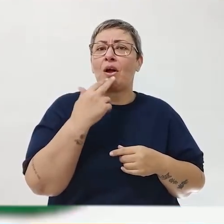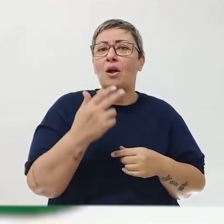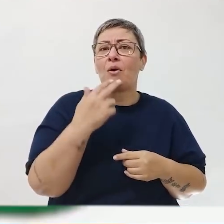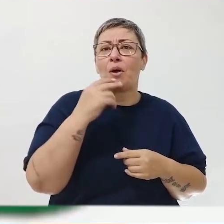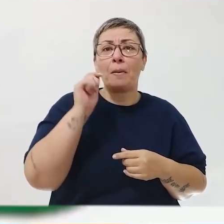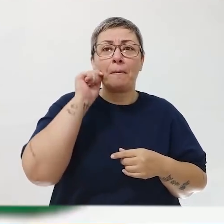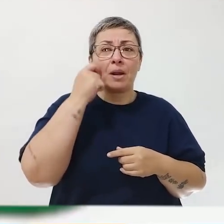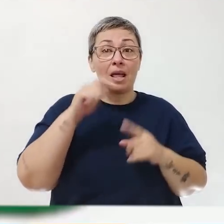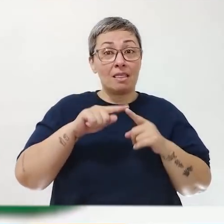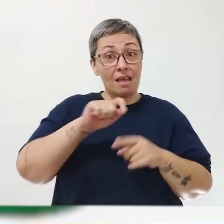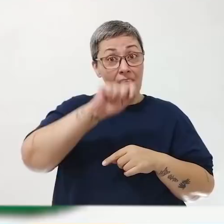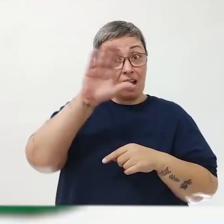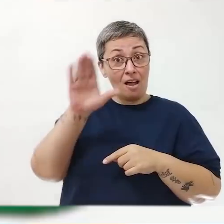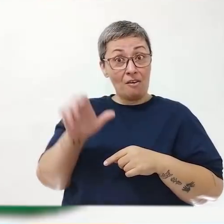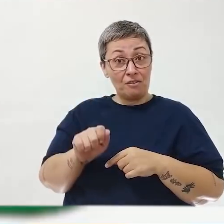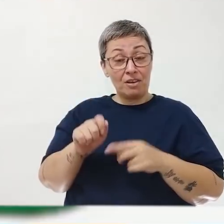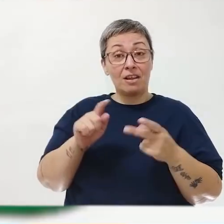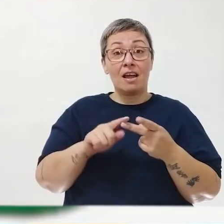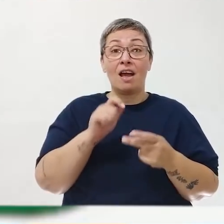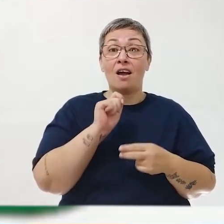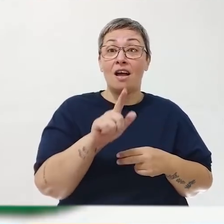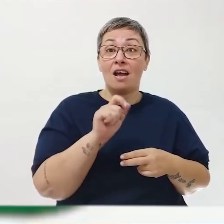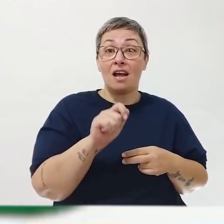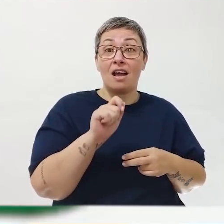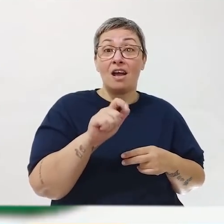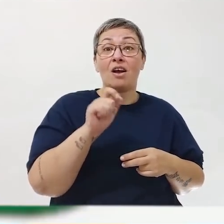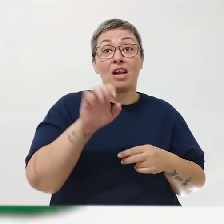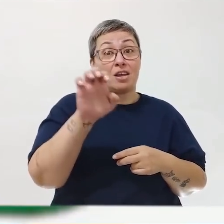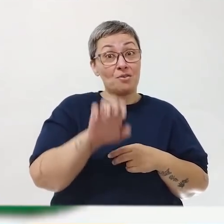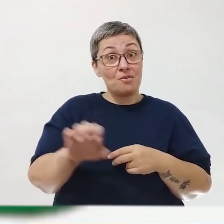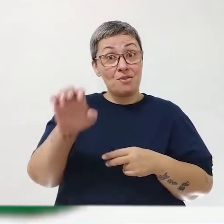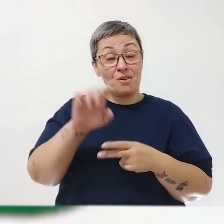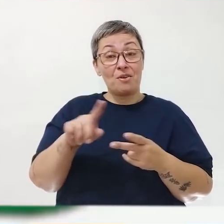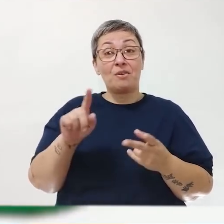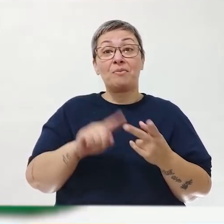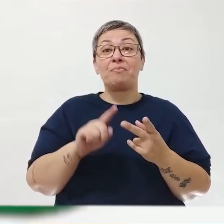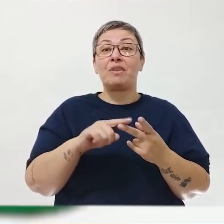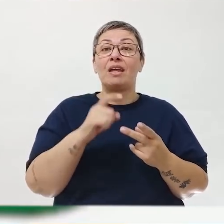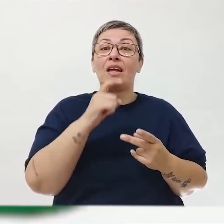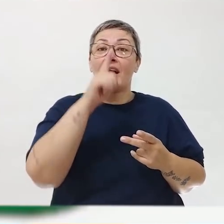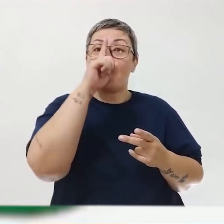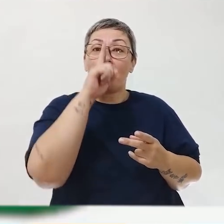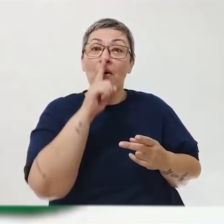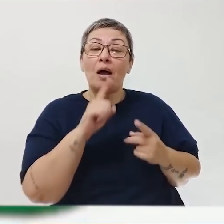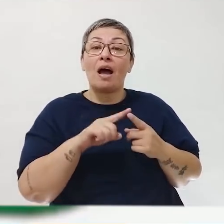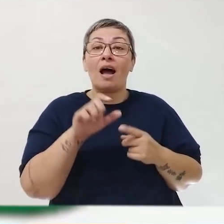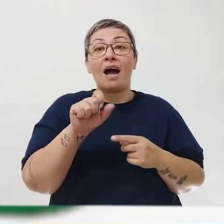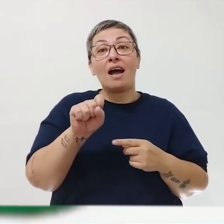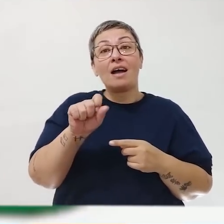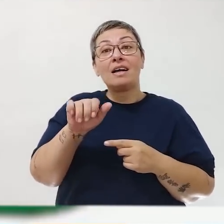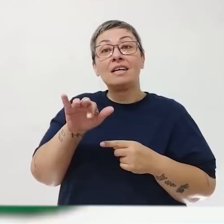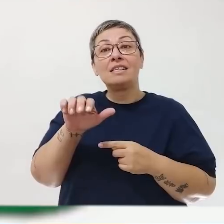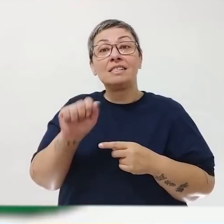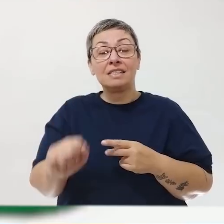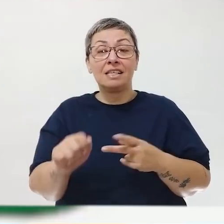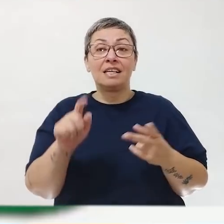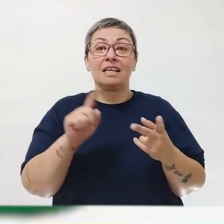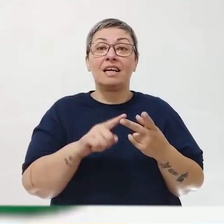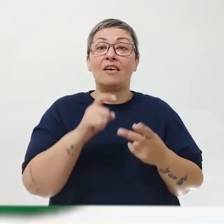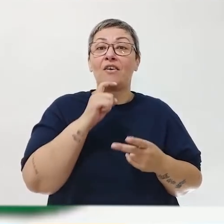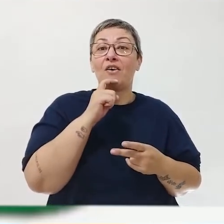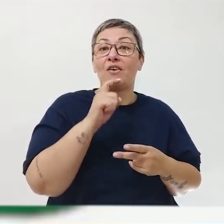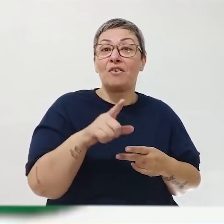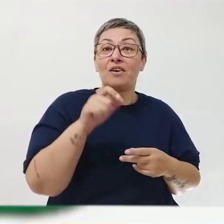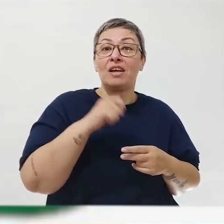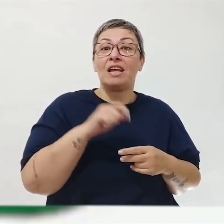preta representa o continente africano, a cor azul, o continente europeu, a cor amarela, o continente asiático, a